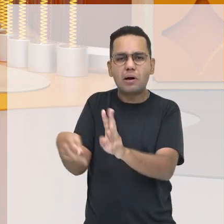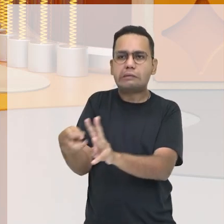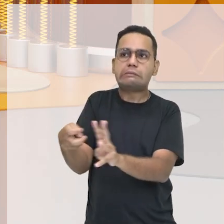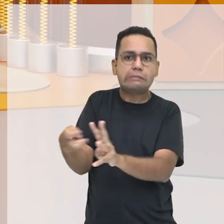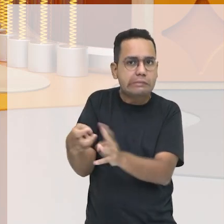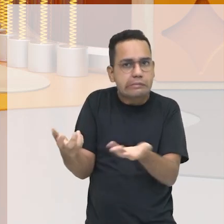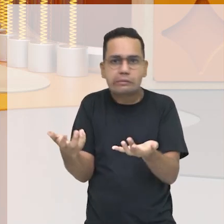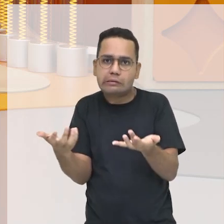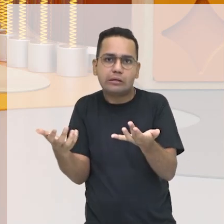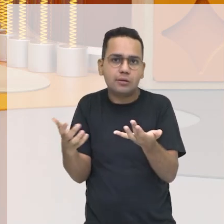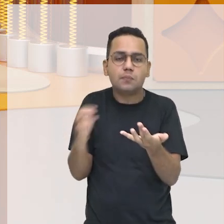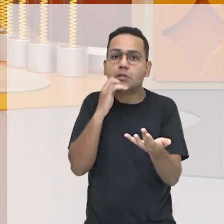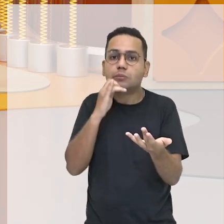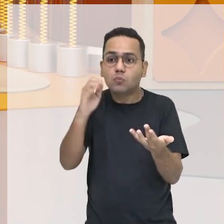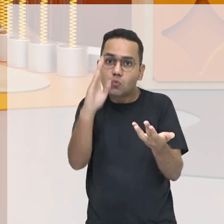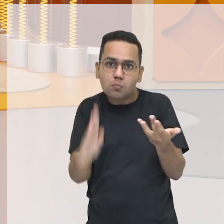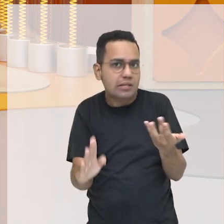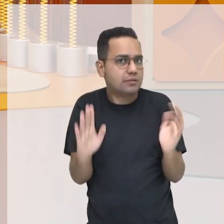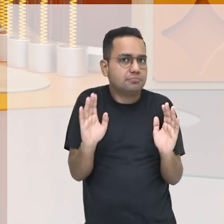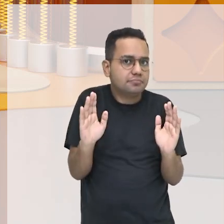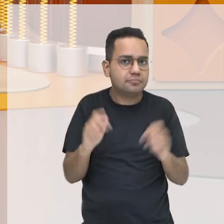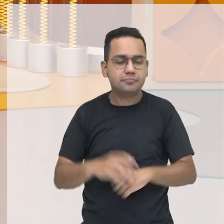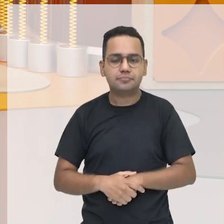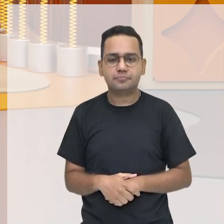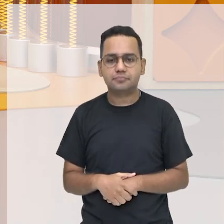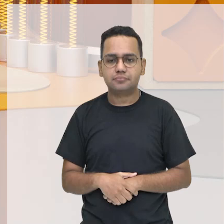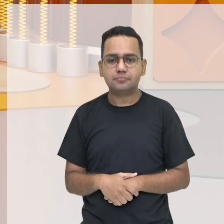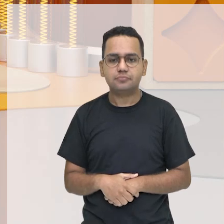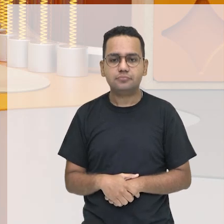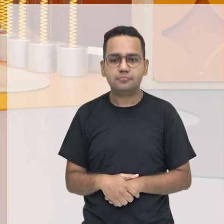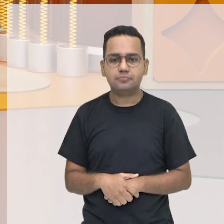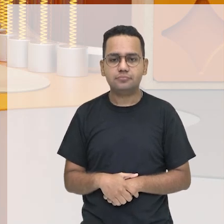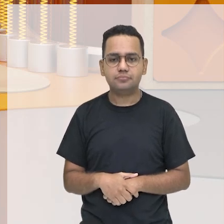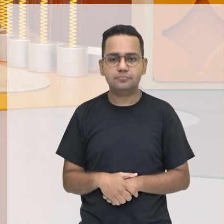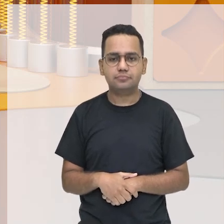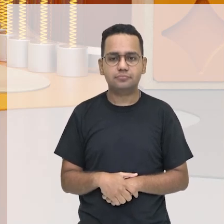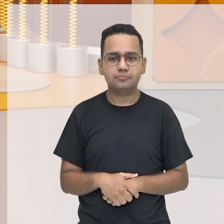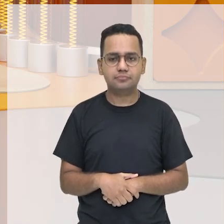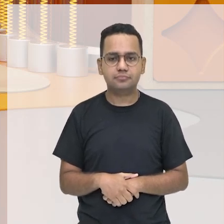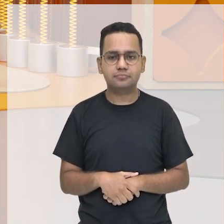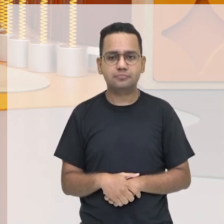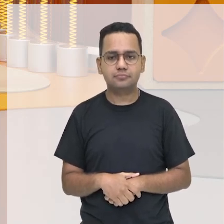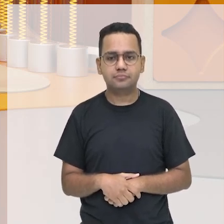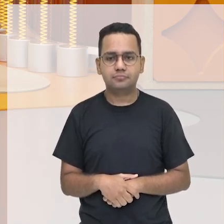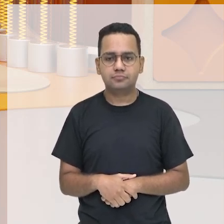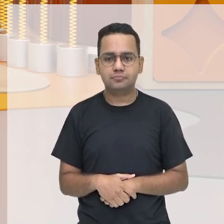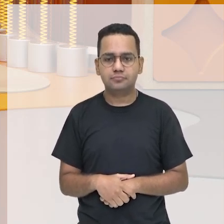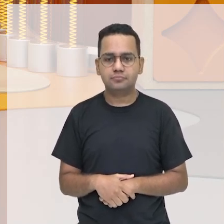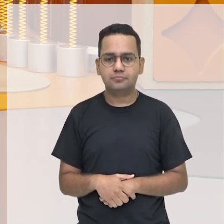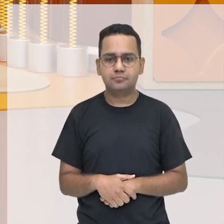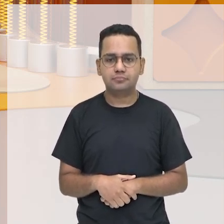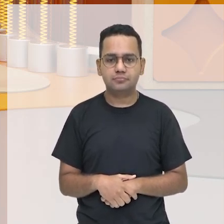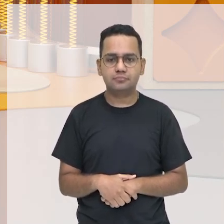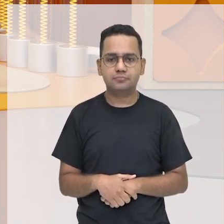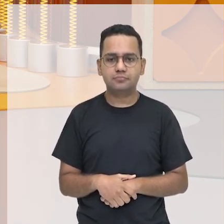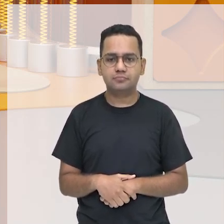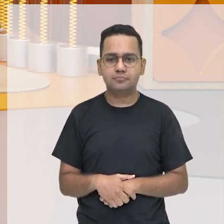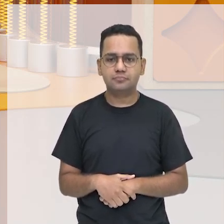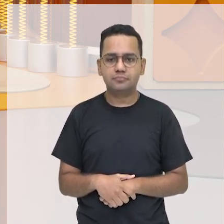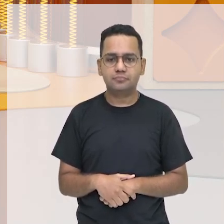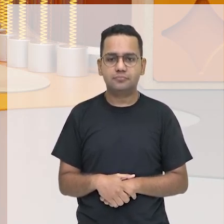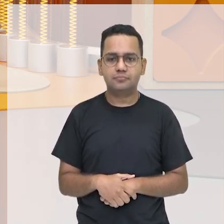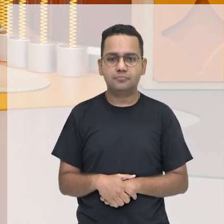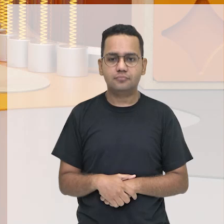o caso do Brasil, né? Vamos usar como exemplo, e aí a gente enquanto sociedade humana, o que eu quero